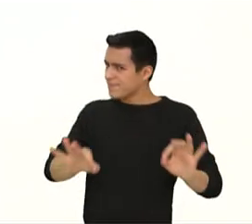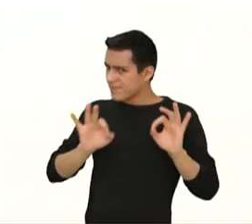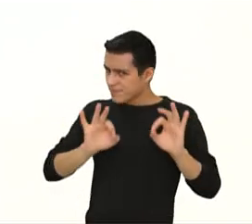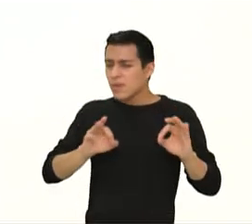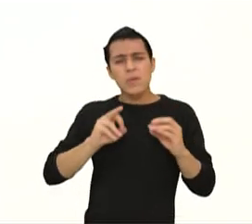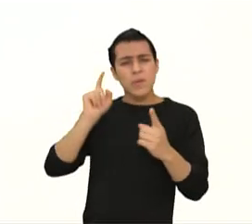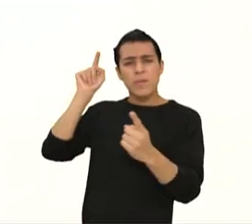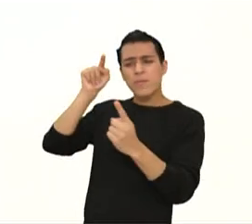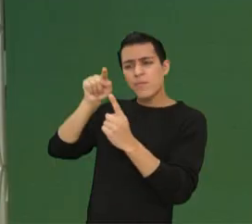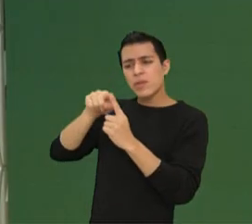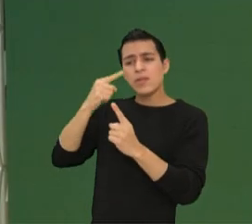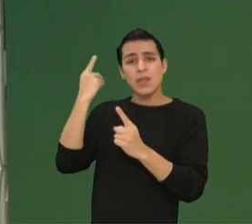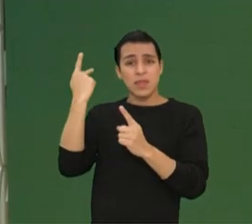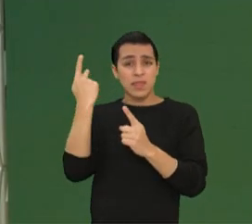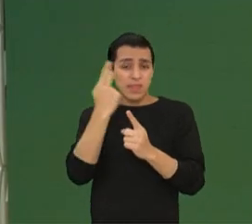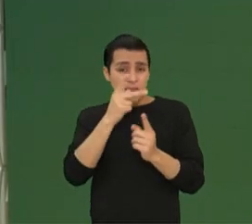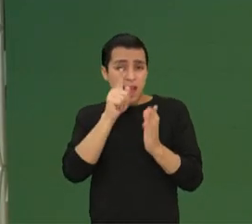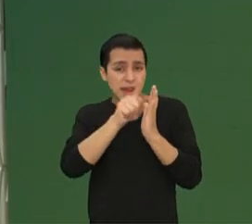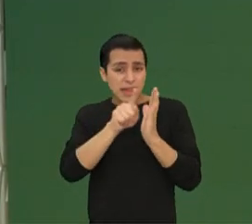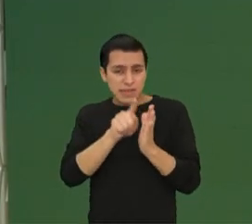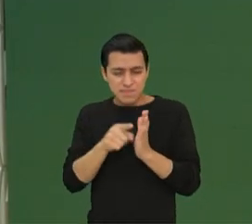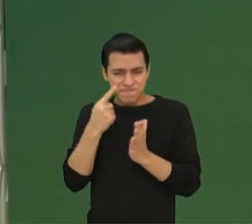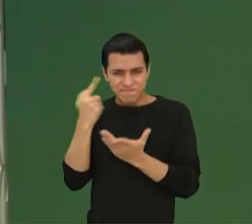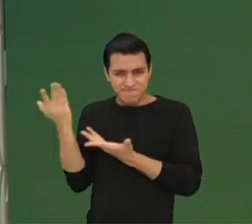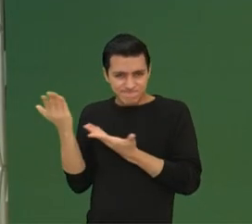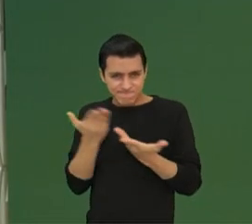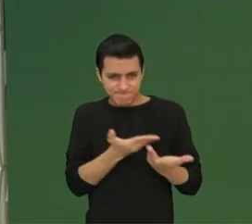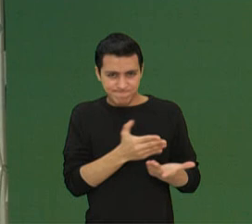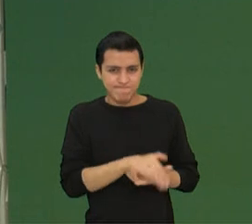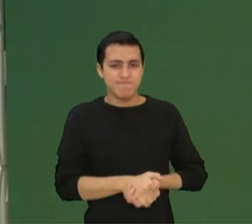esse é o objetivo da enquete, está na própria pergunta.